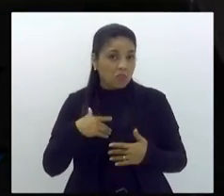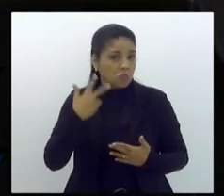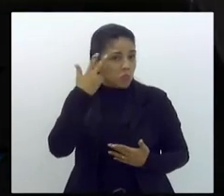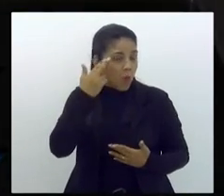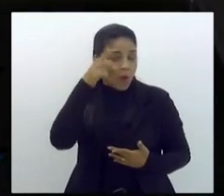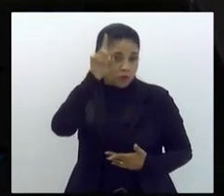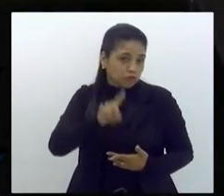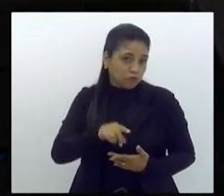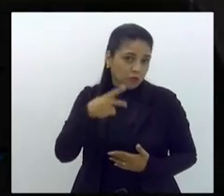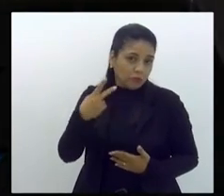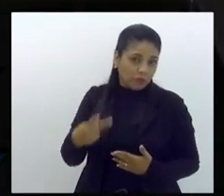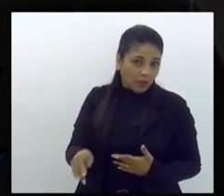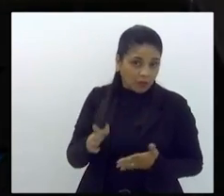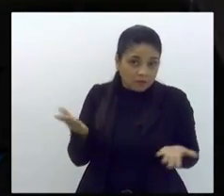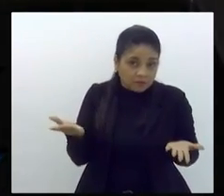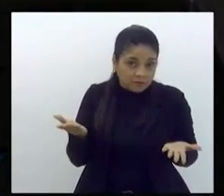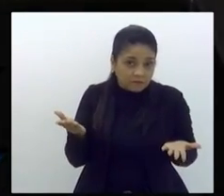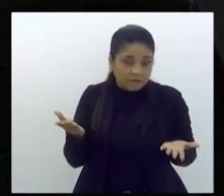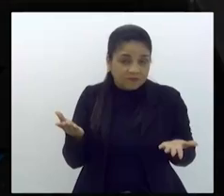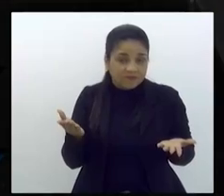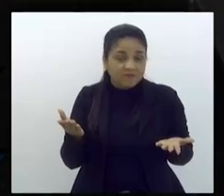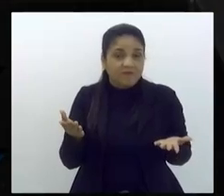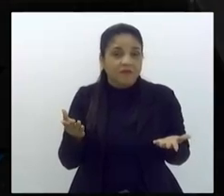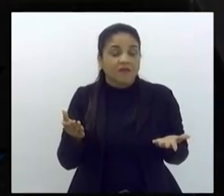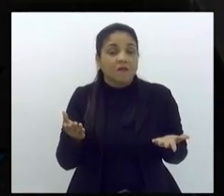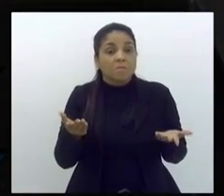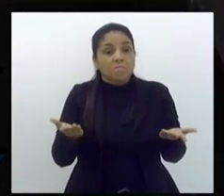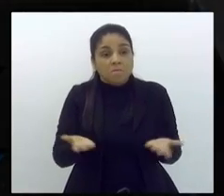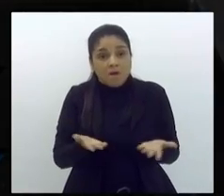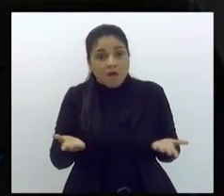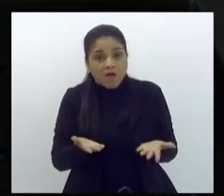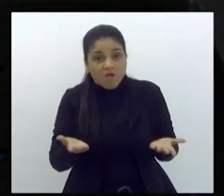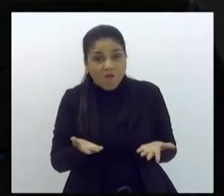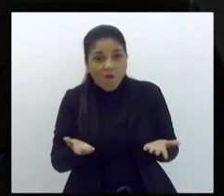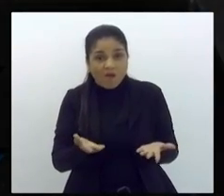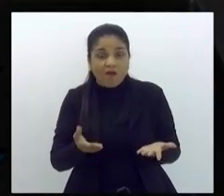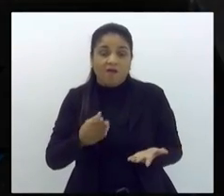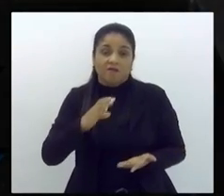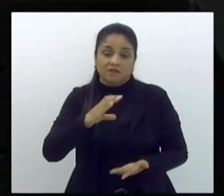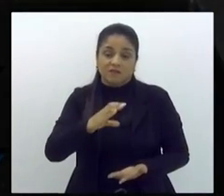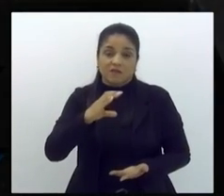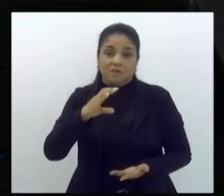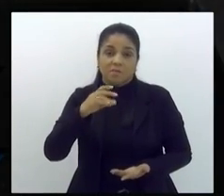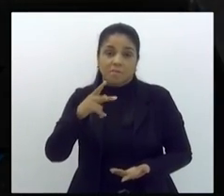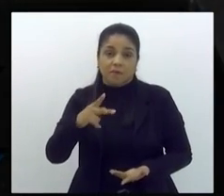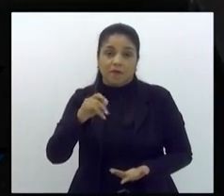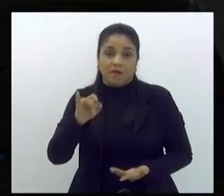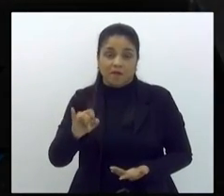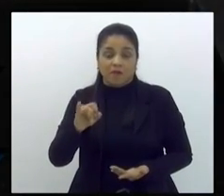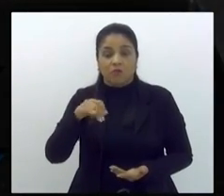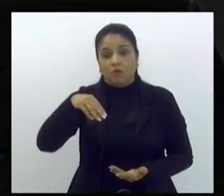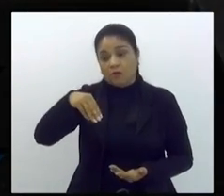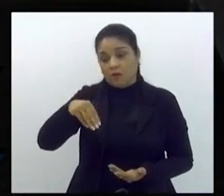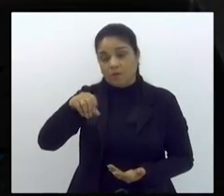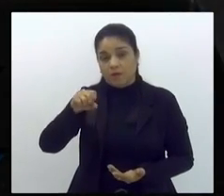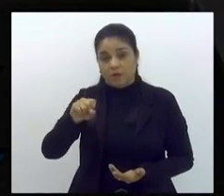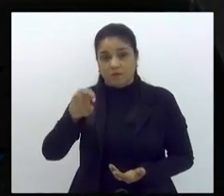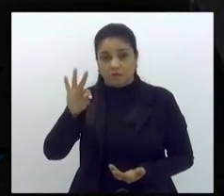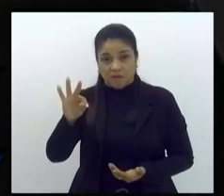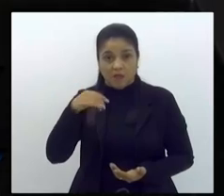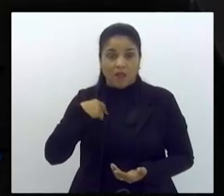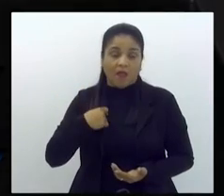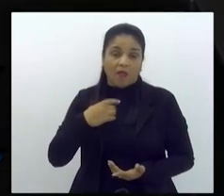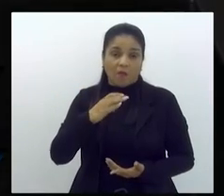como estão fazendo a grande palhaçada que é CPI do MST que na verdade é uma CPI